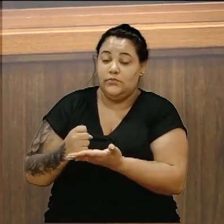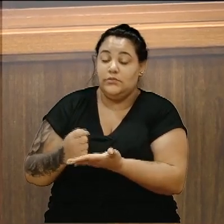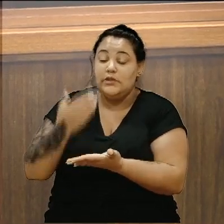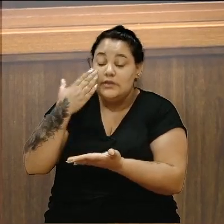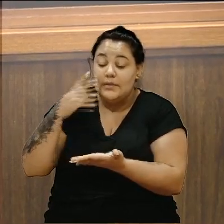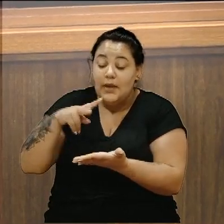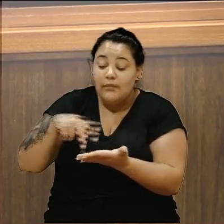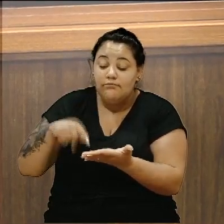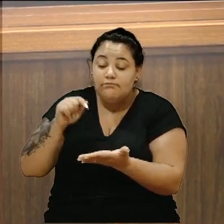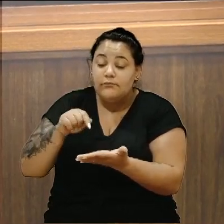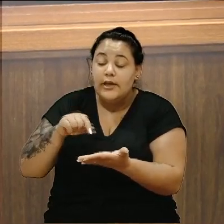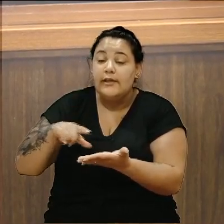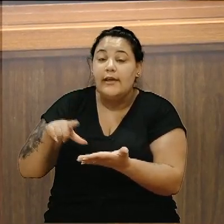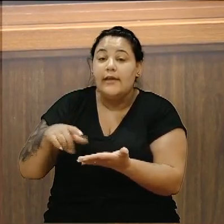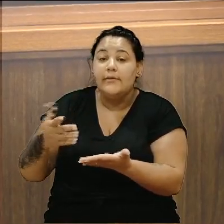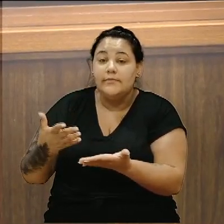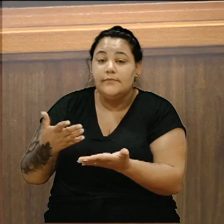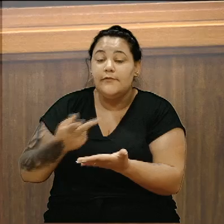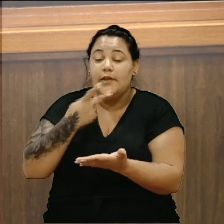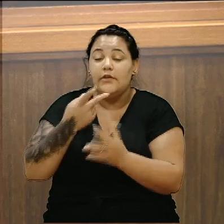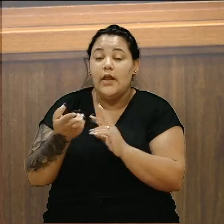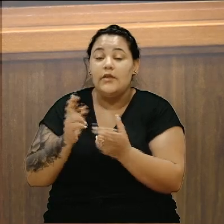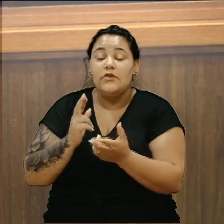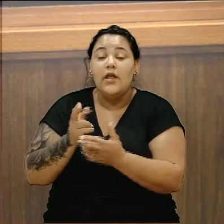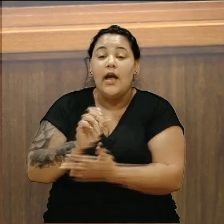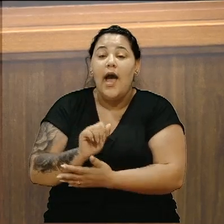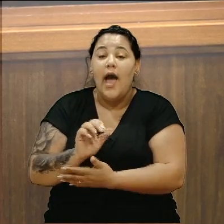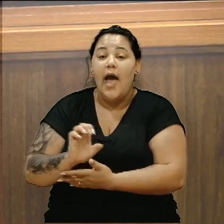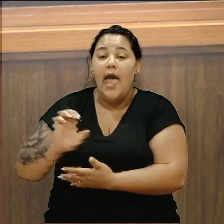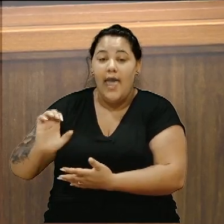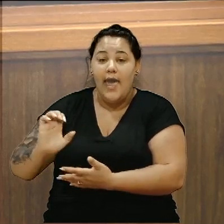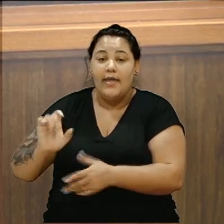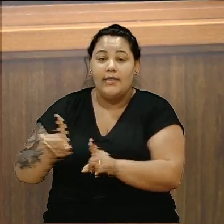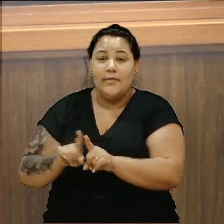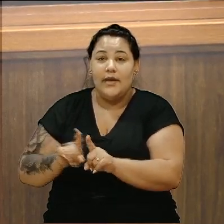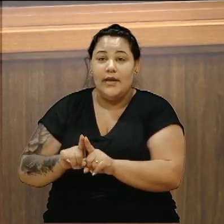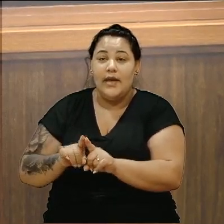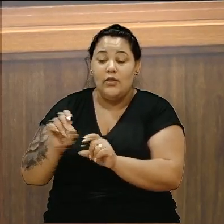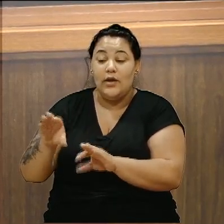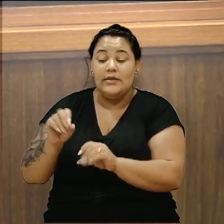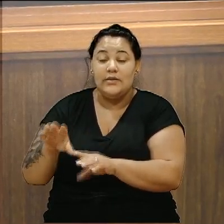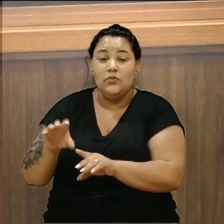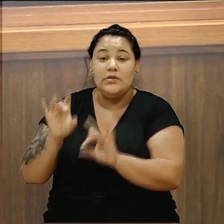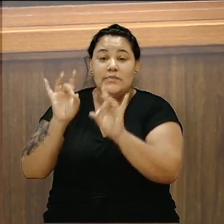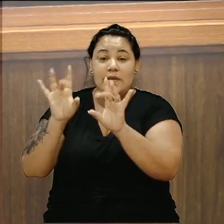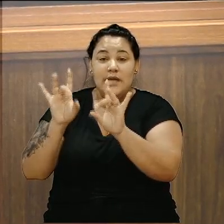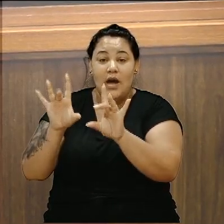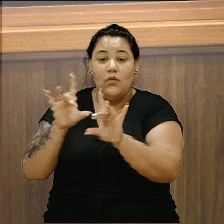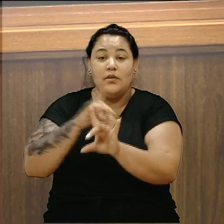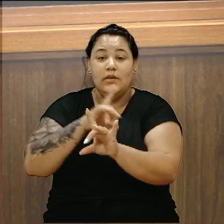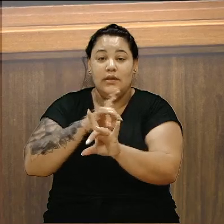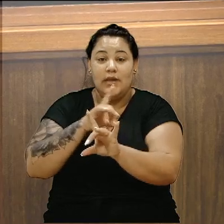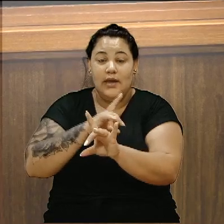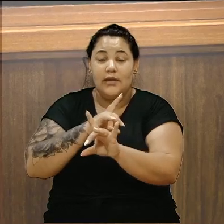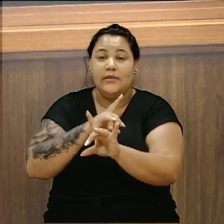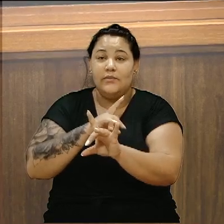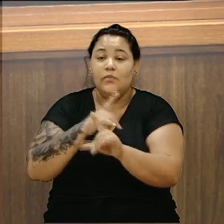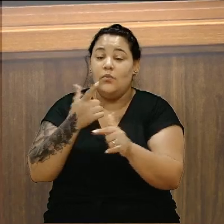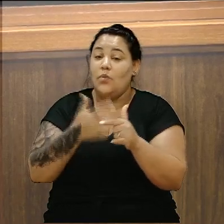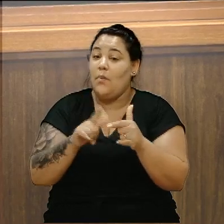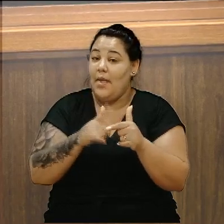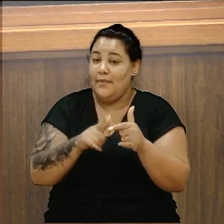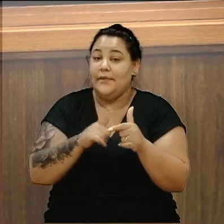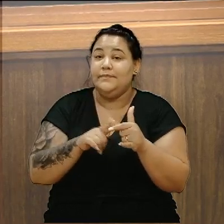em questão ao AEE, nós sabemos que tem um problema muito sério, tanto nas EMEFs,